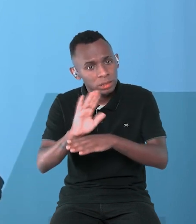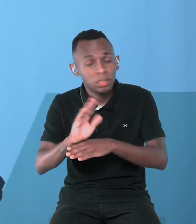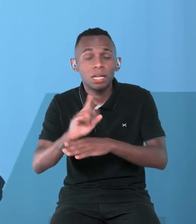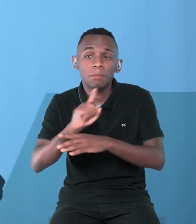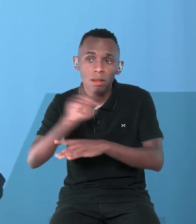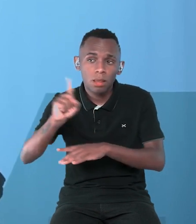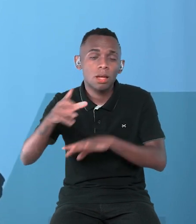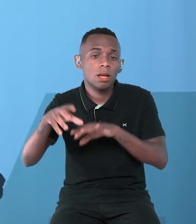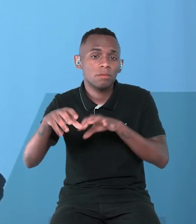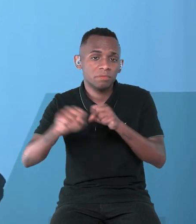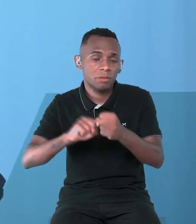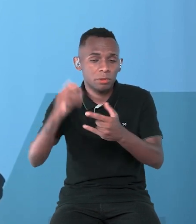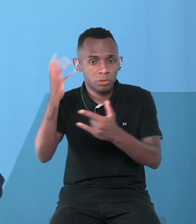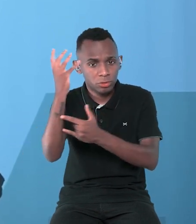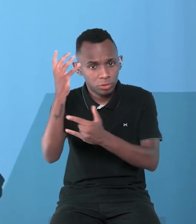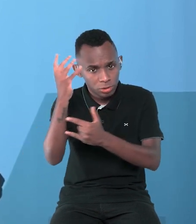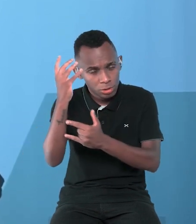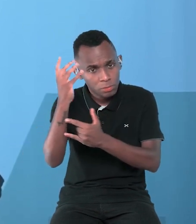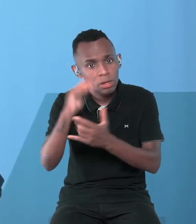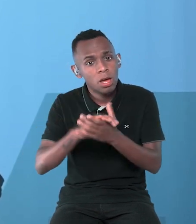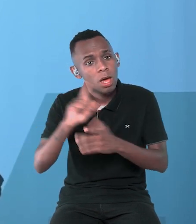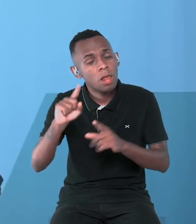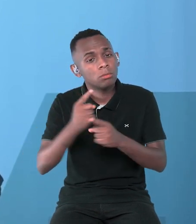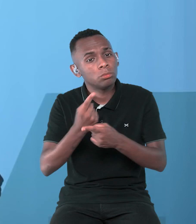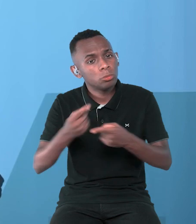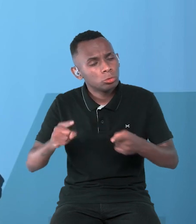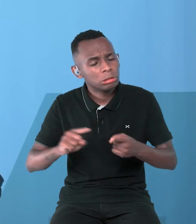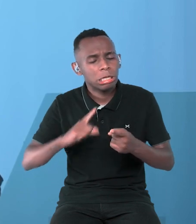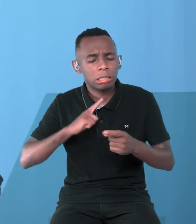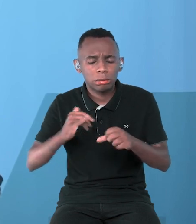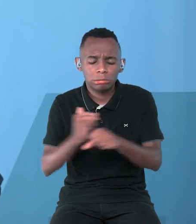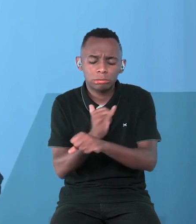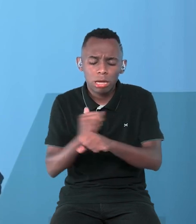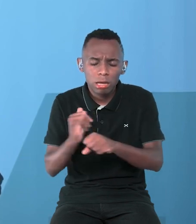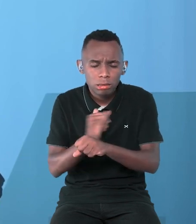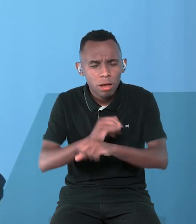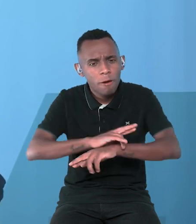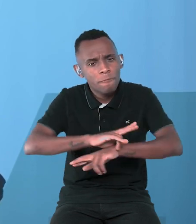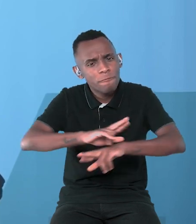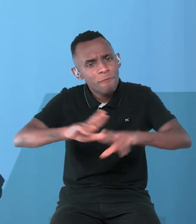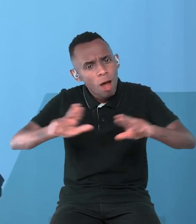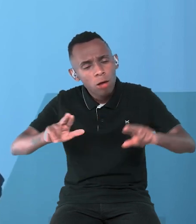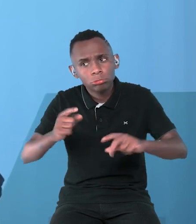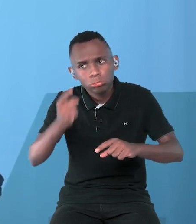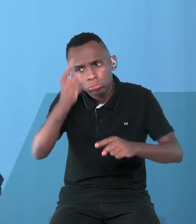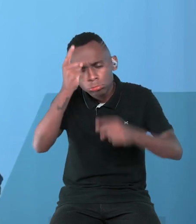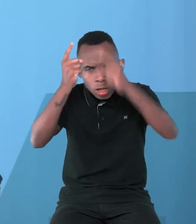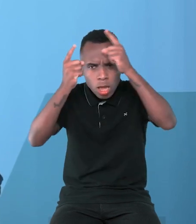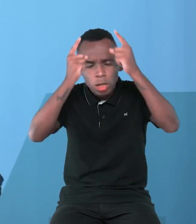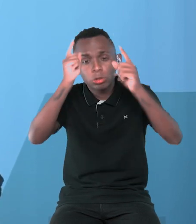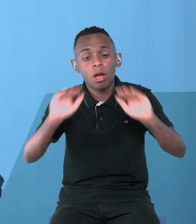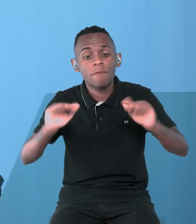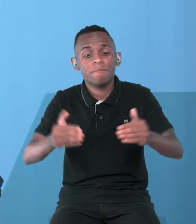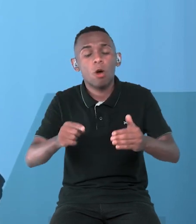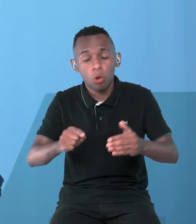UFMG. É uma multiartista que domina várias técnicas com forte criatividade e se